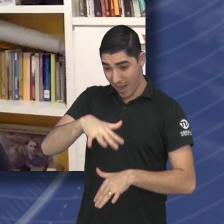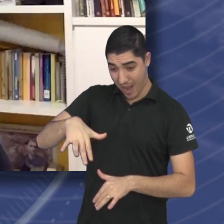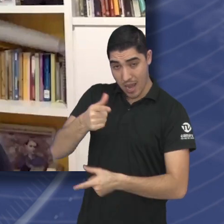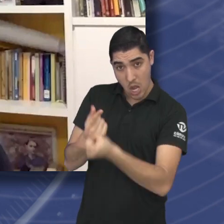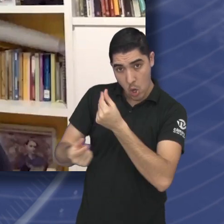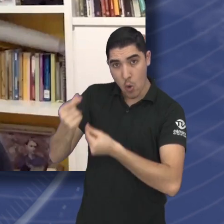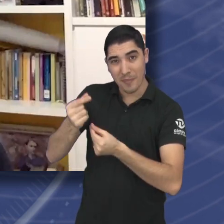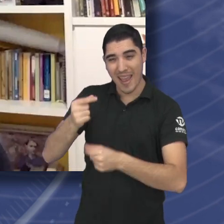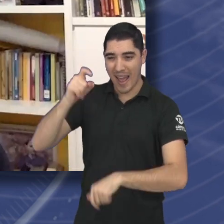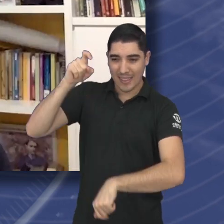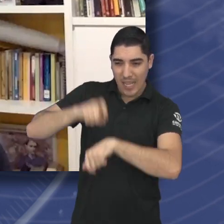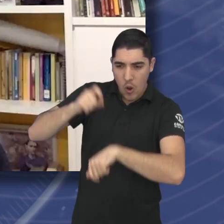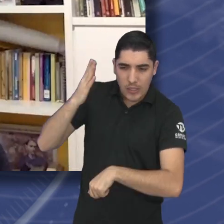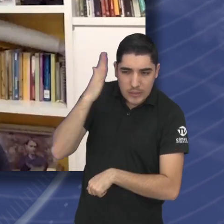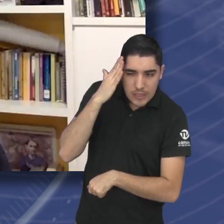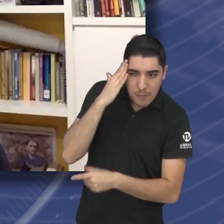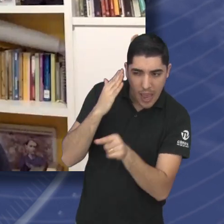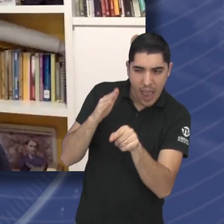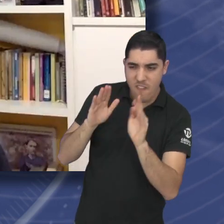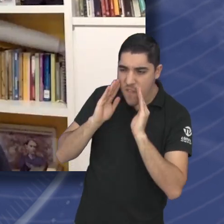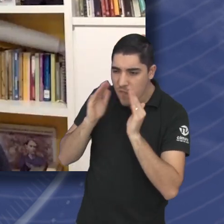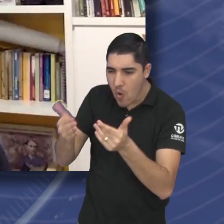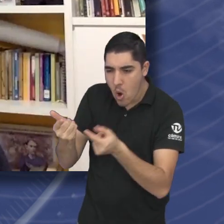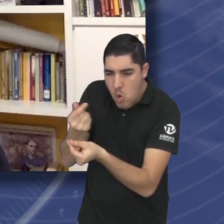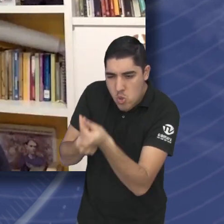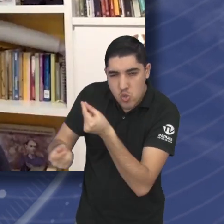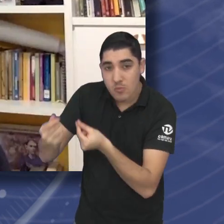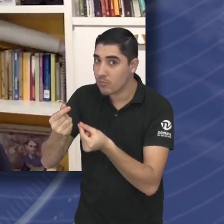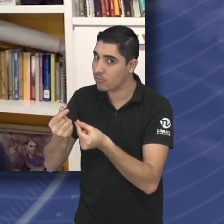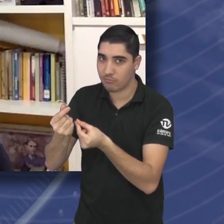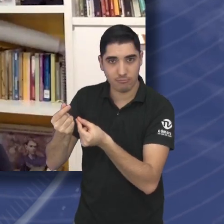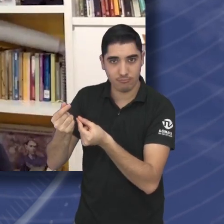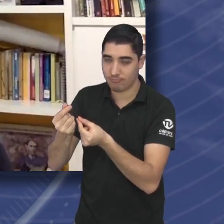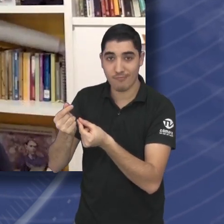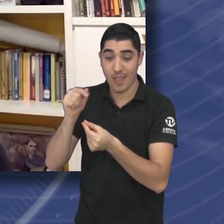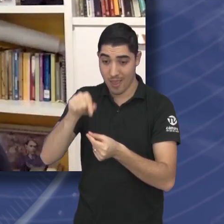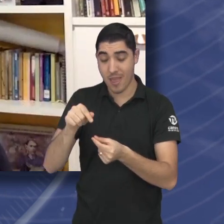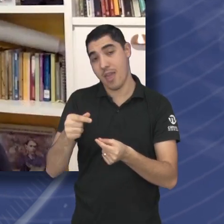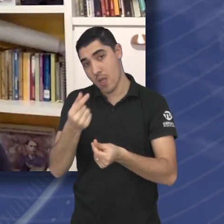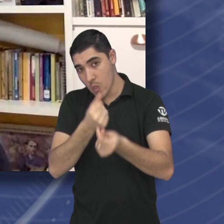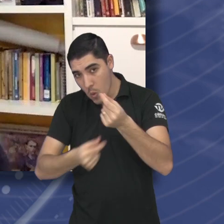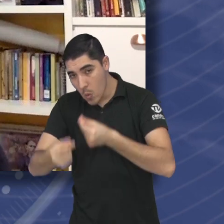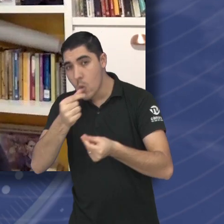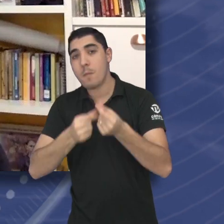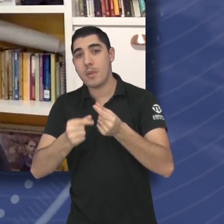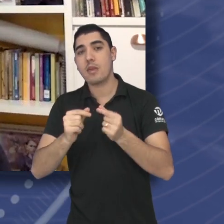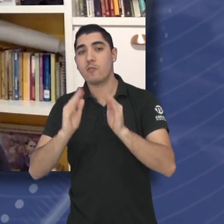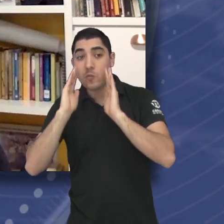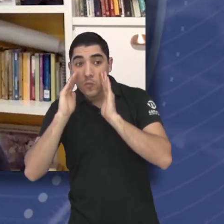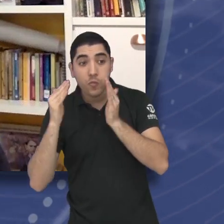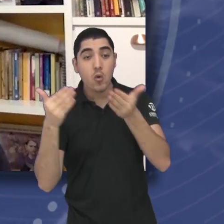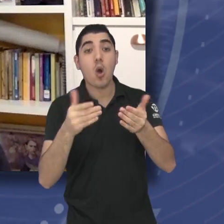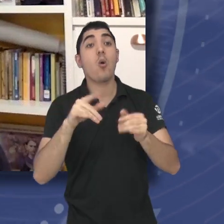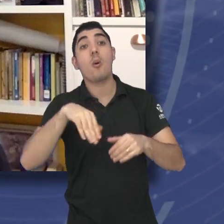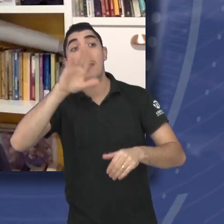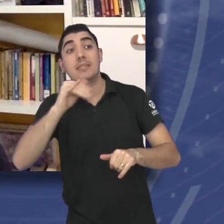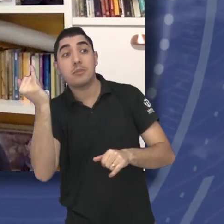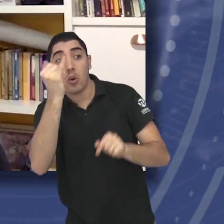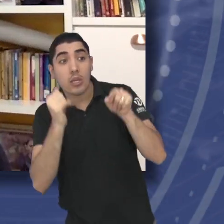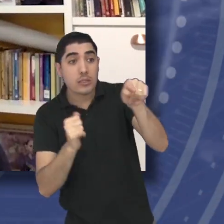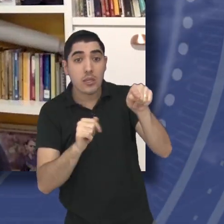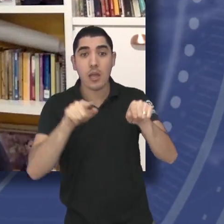decididas no âmbito necessariamente da economia, elas são decididas no âmbito onde tudo que é de mais importante acontece,